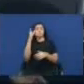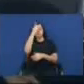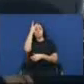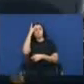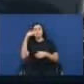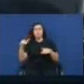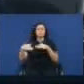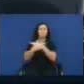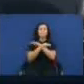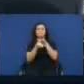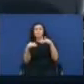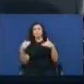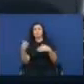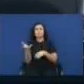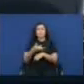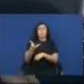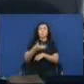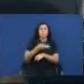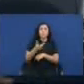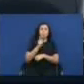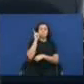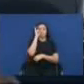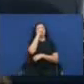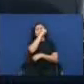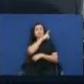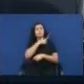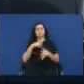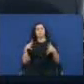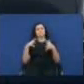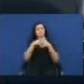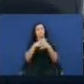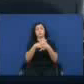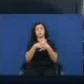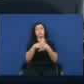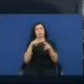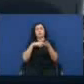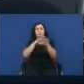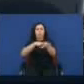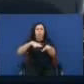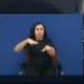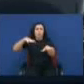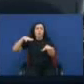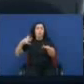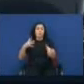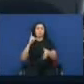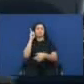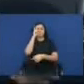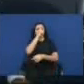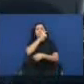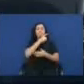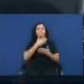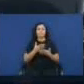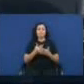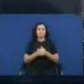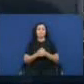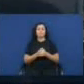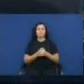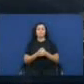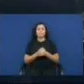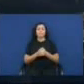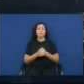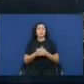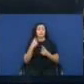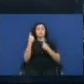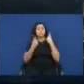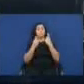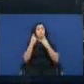precisam desviar em alta velocidade e há aquele engarrafamento ali. E é preocupante, cheguei